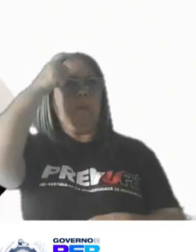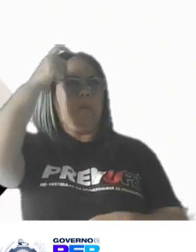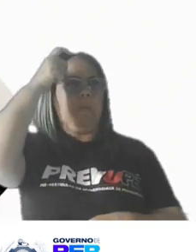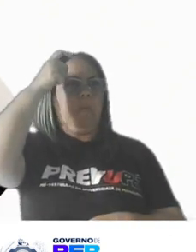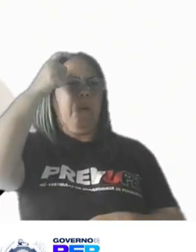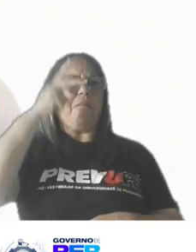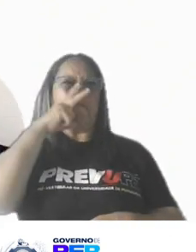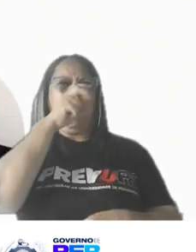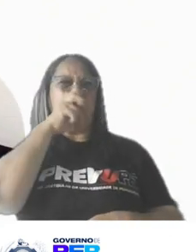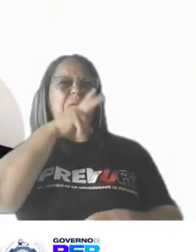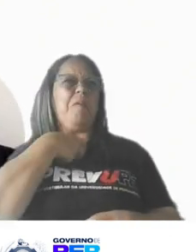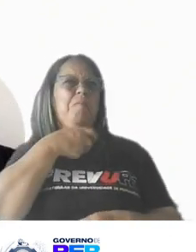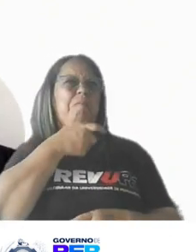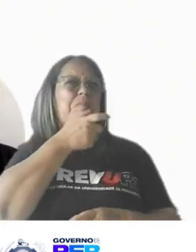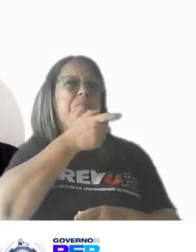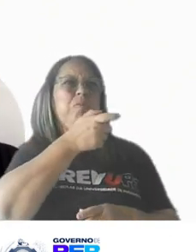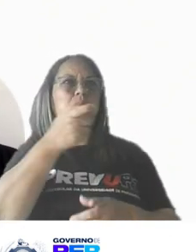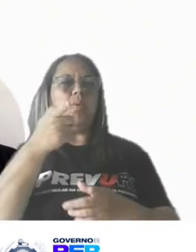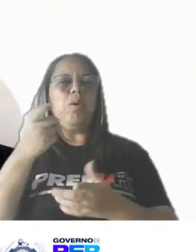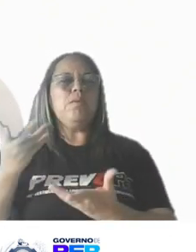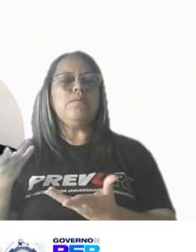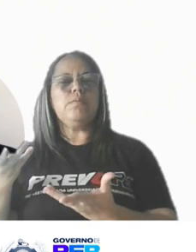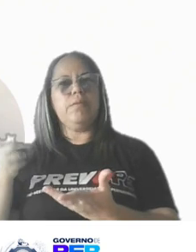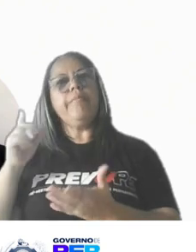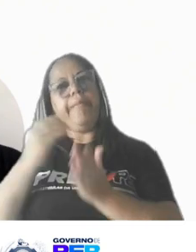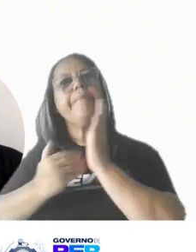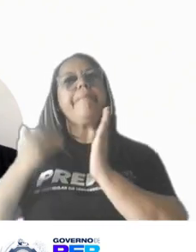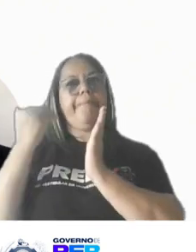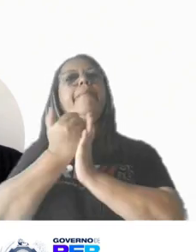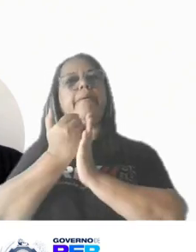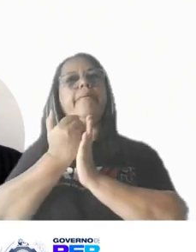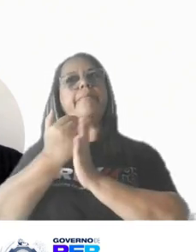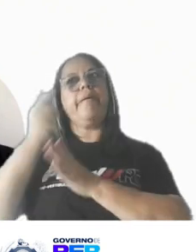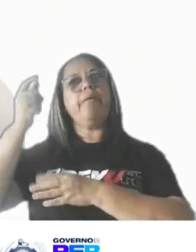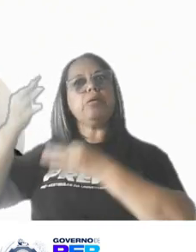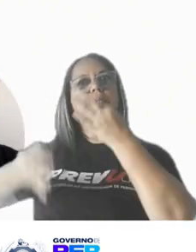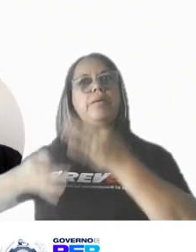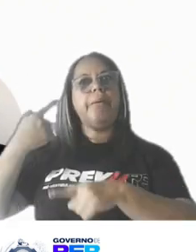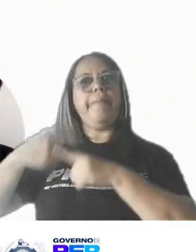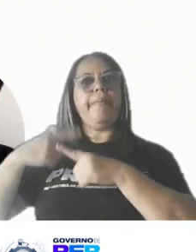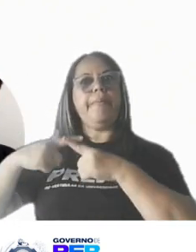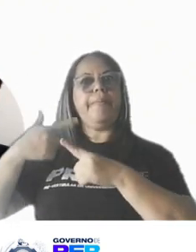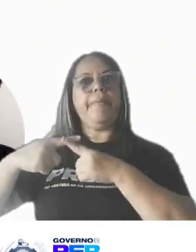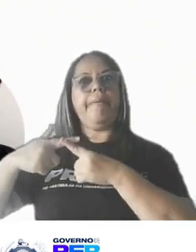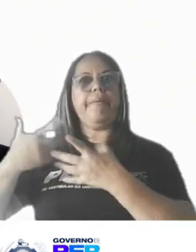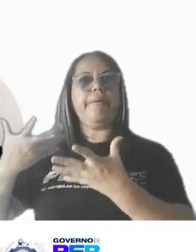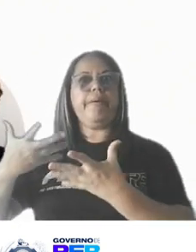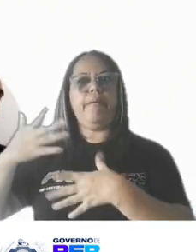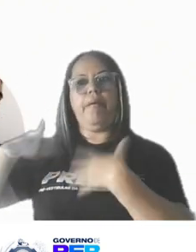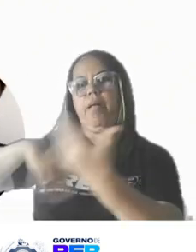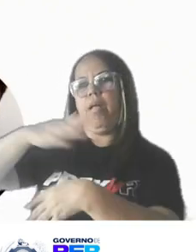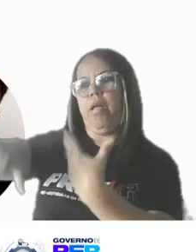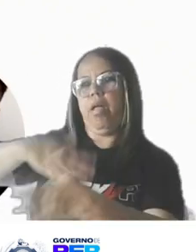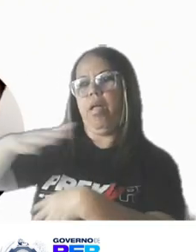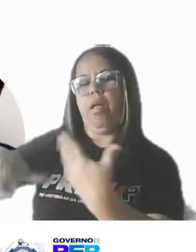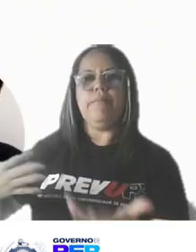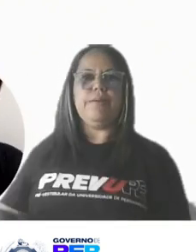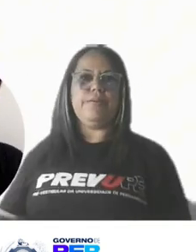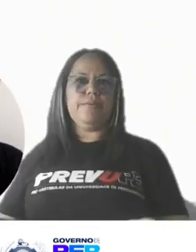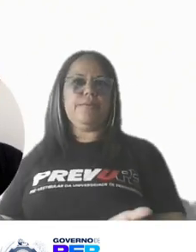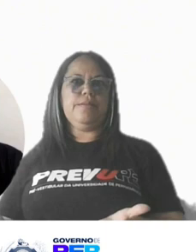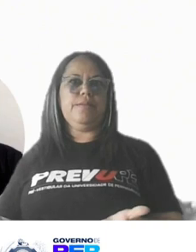frequência tem uma hipérbole de forma intencional para justificar a bagunça no quarto, que não é,